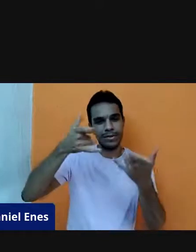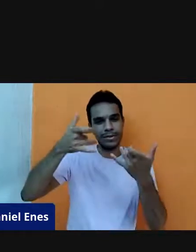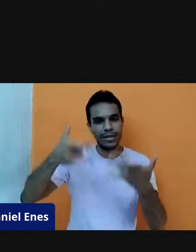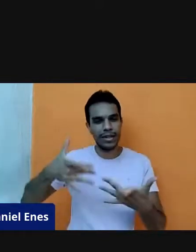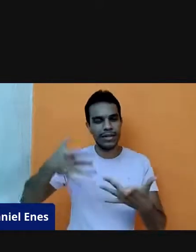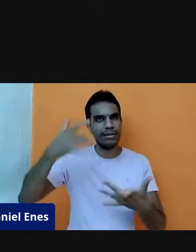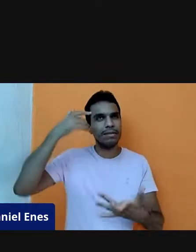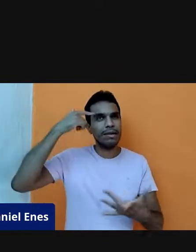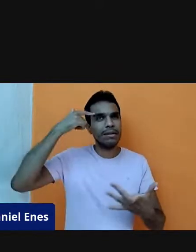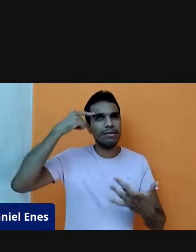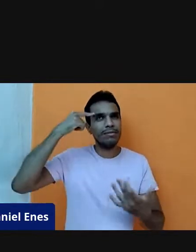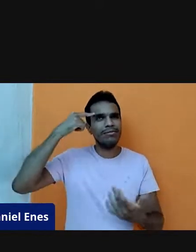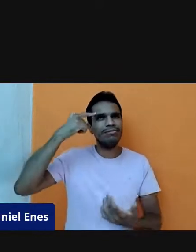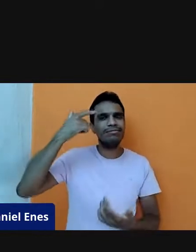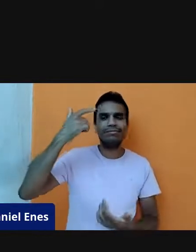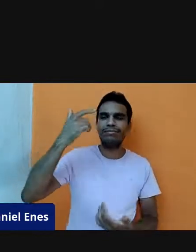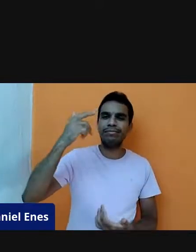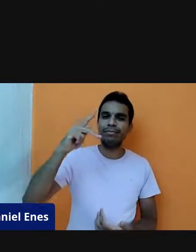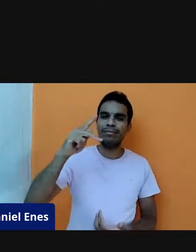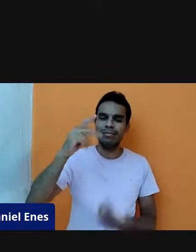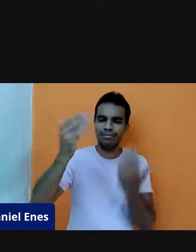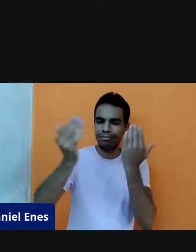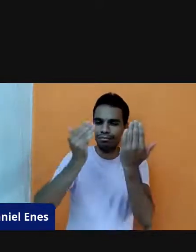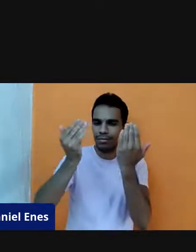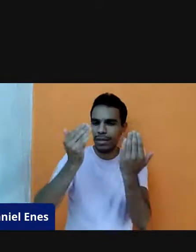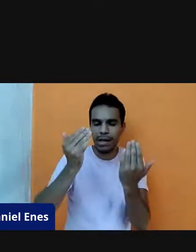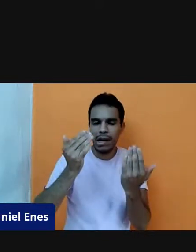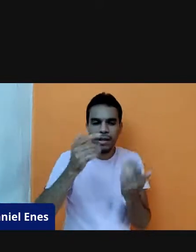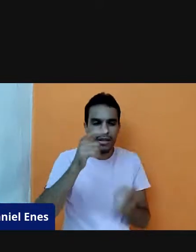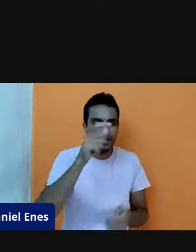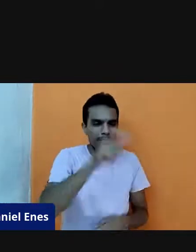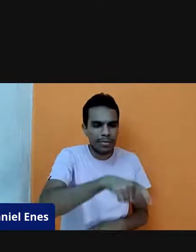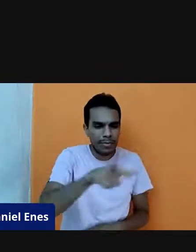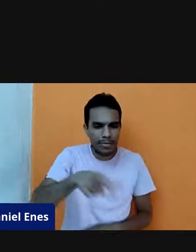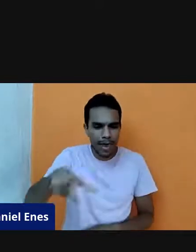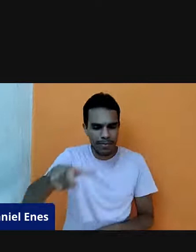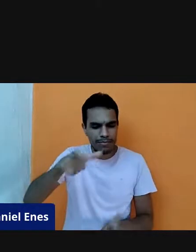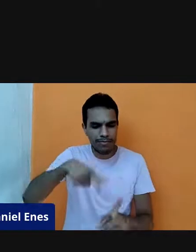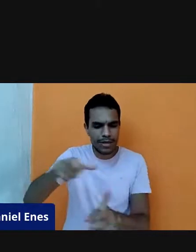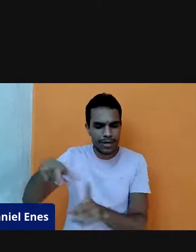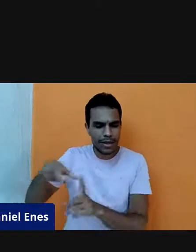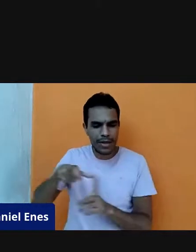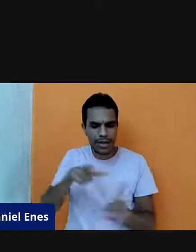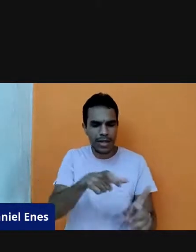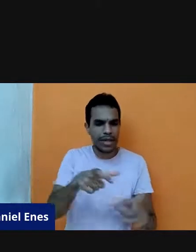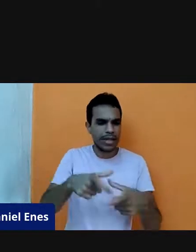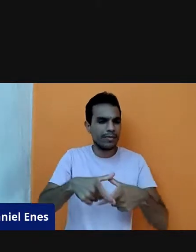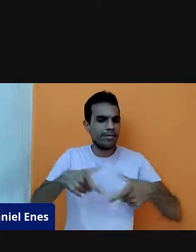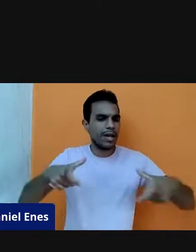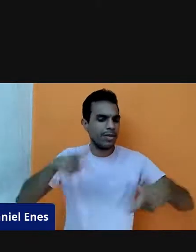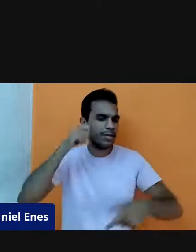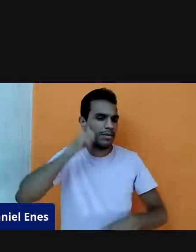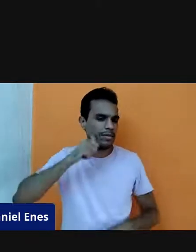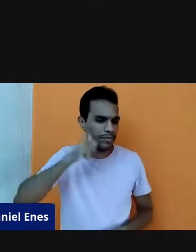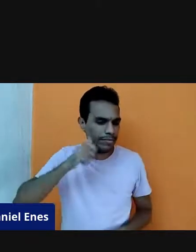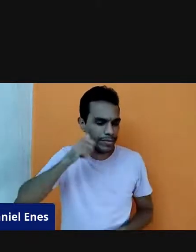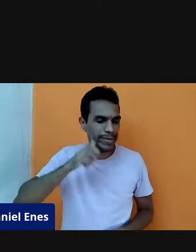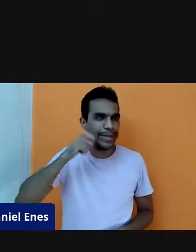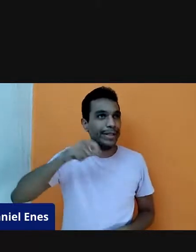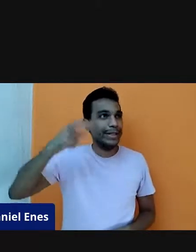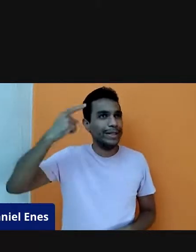Apresenta personagens, né, em sua maioria femininos, sempre com uma dimensão psicológica muito grande